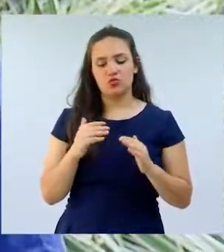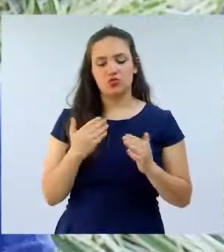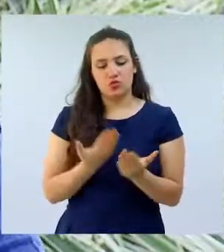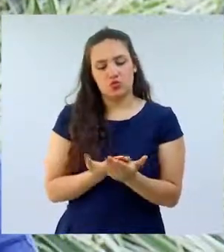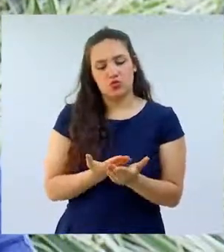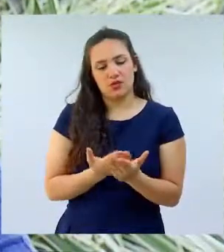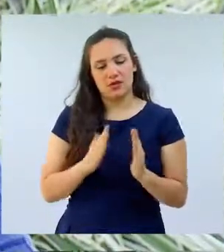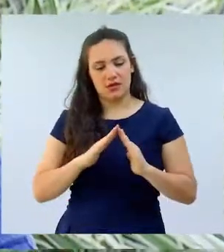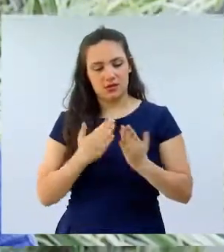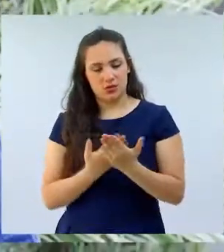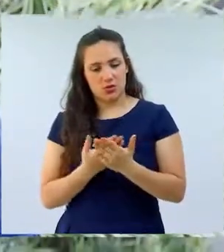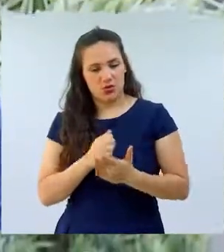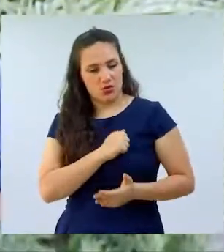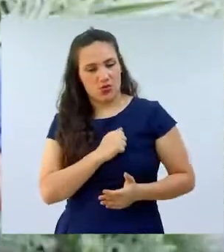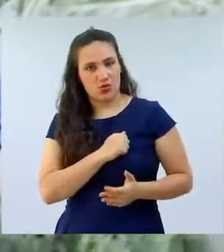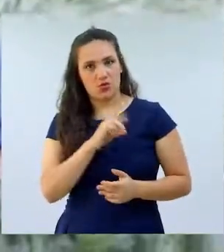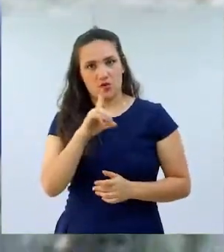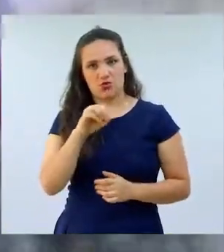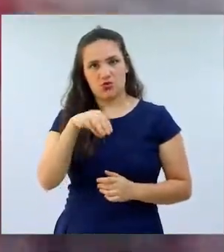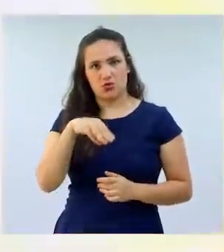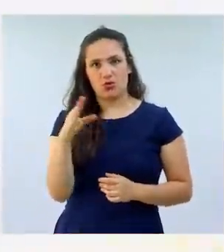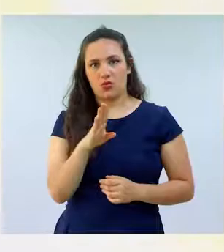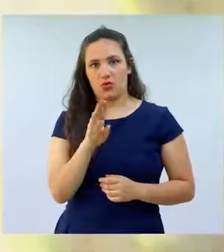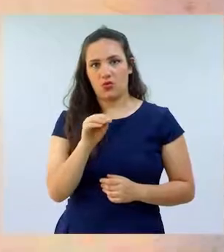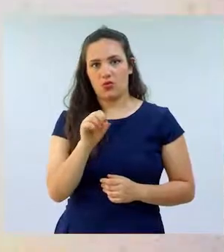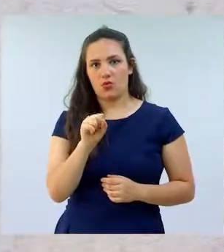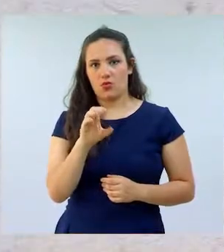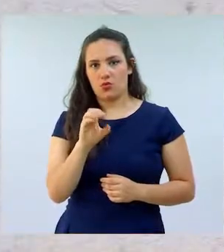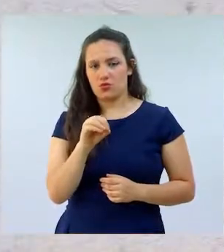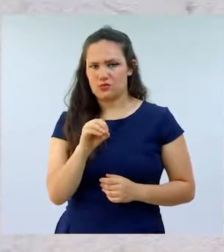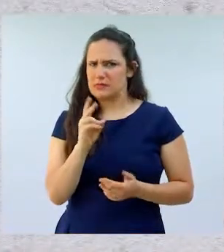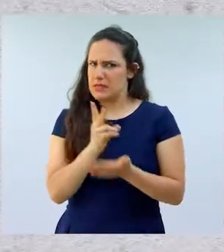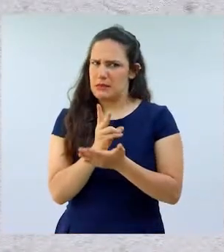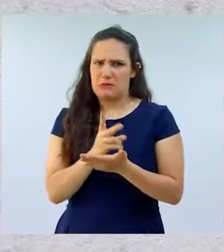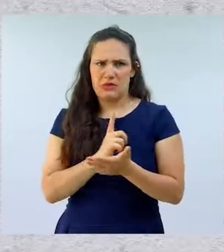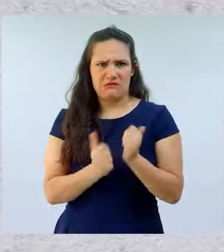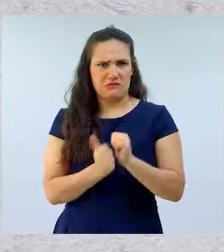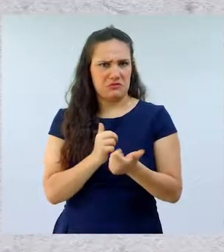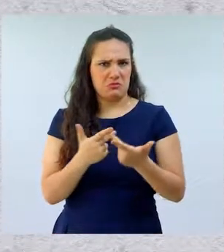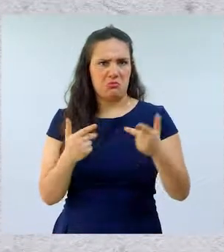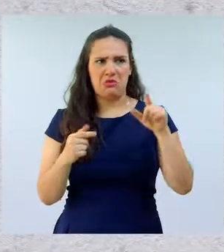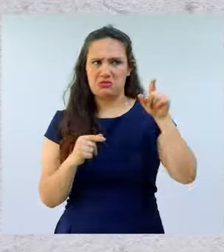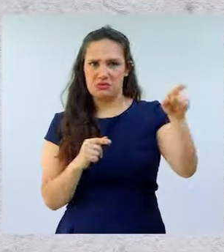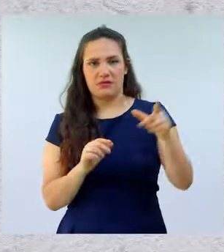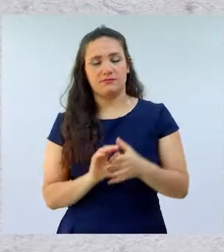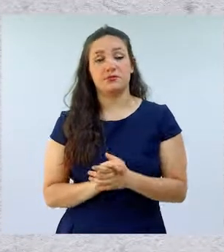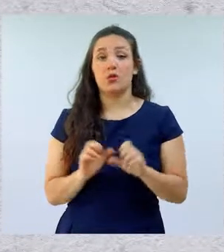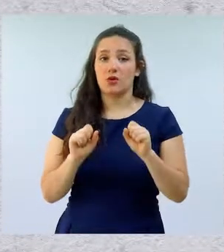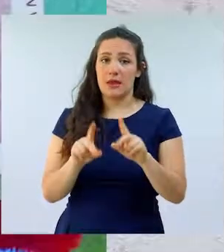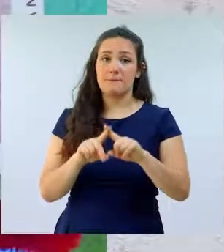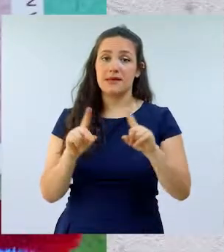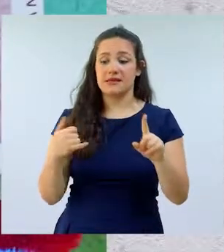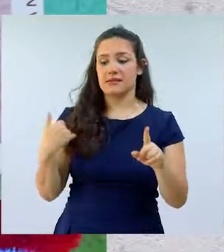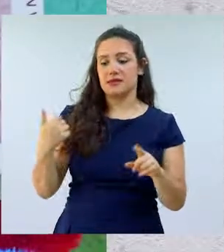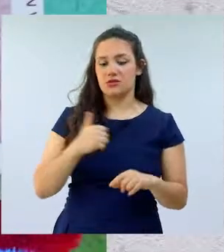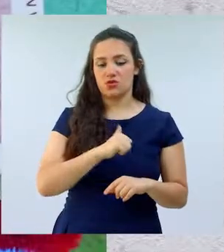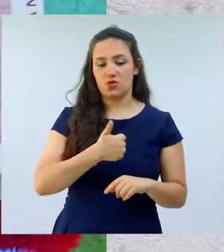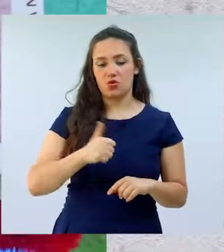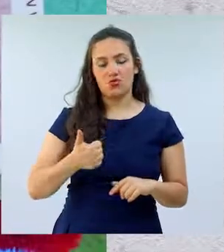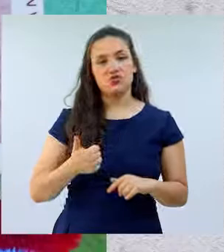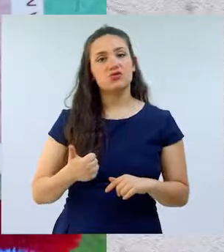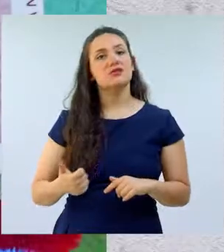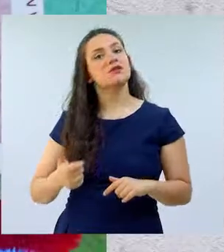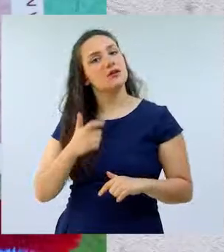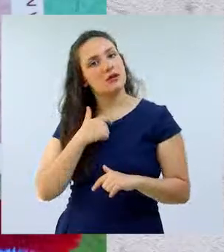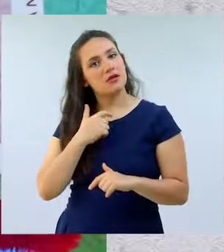né? E a gente sempre foi muito ligado ao esporte. E aí, com 11 anos de idade, eu fui morar em Niterói. Estudei